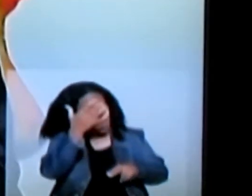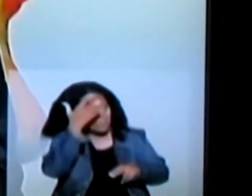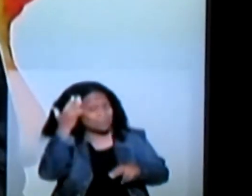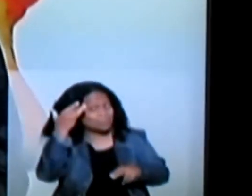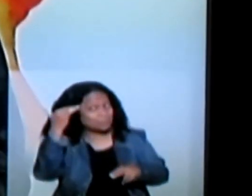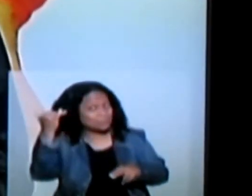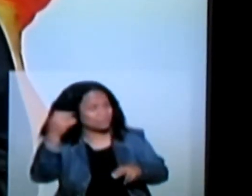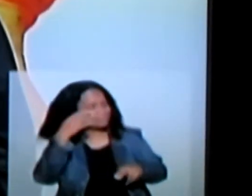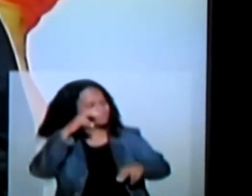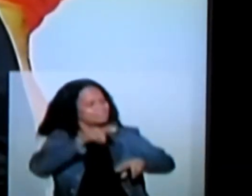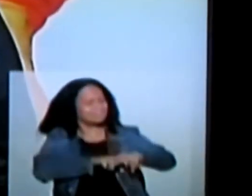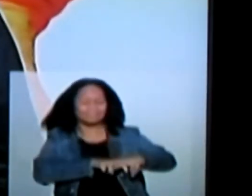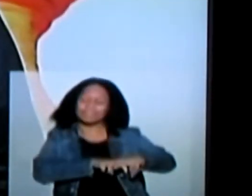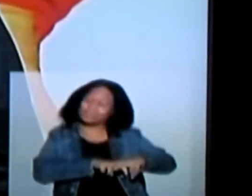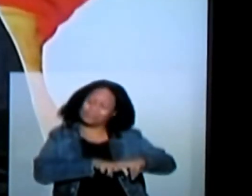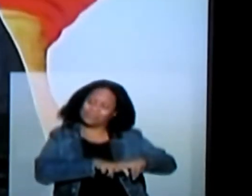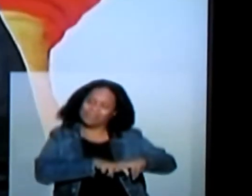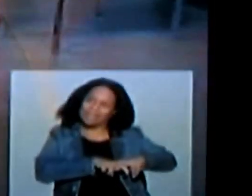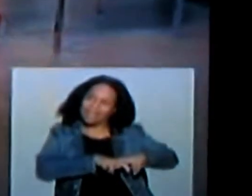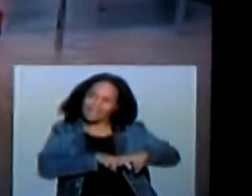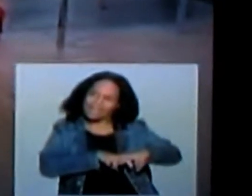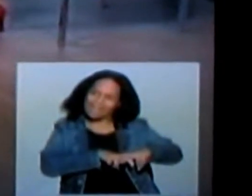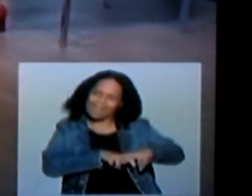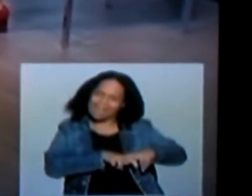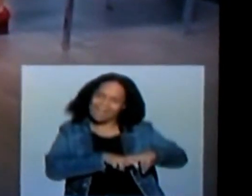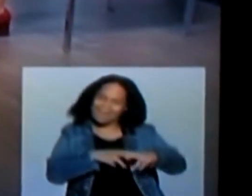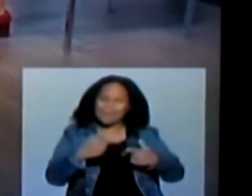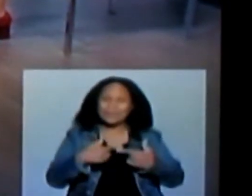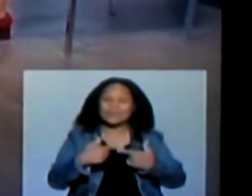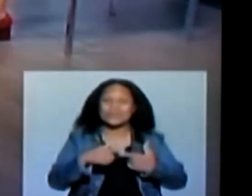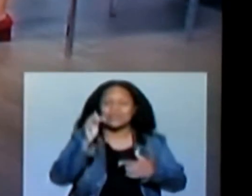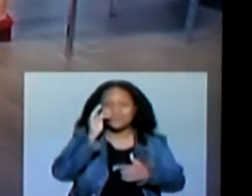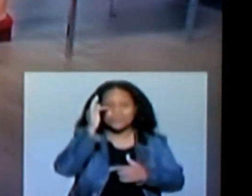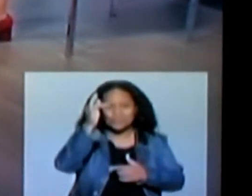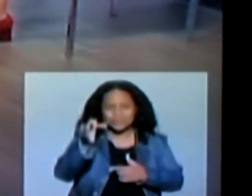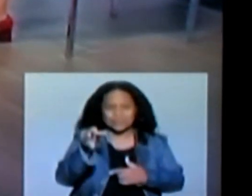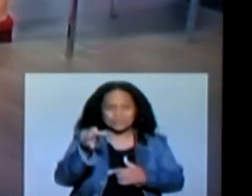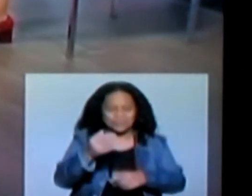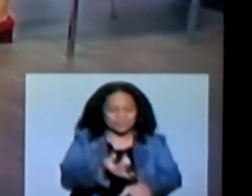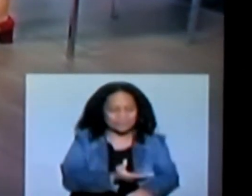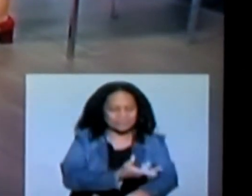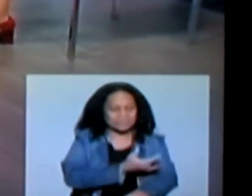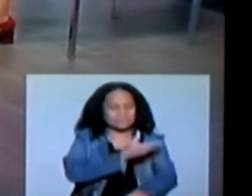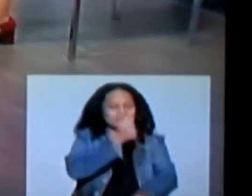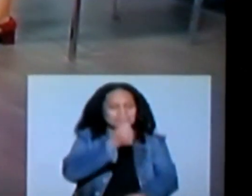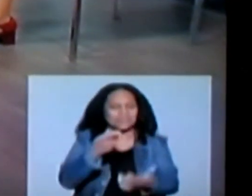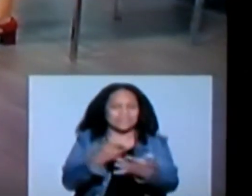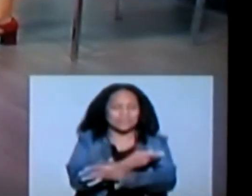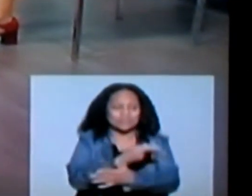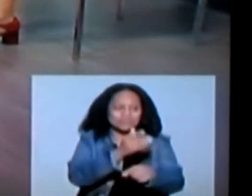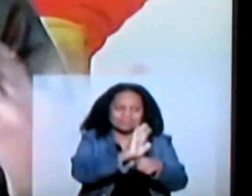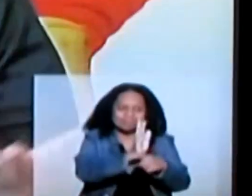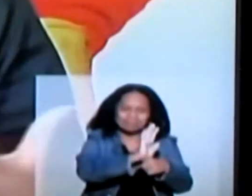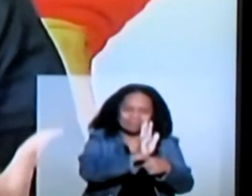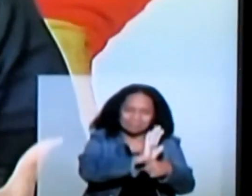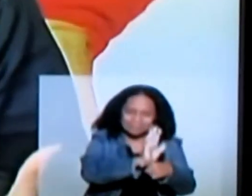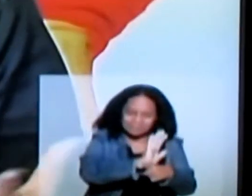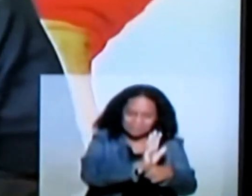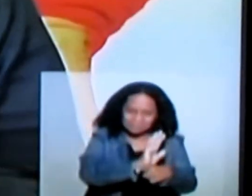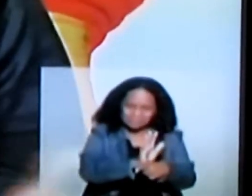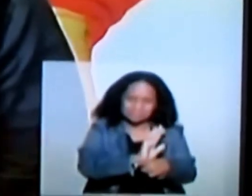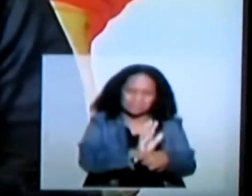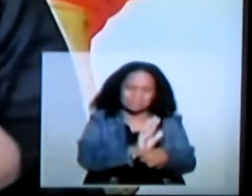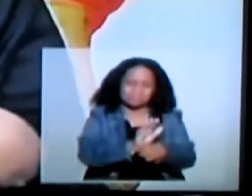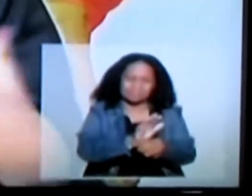dela. Ai, que delícia! Eu quero. Foi inspirada em A Rosa Púrpura do Cairo, do Jalen, né? Uhum. Que aconteceu no